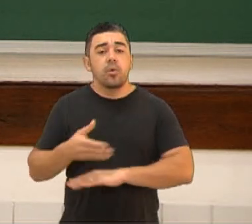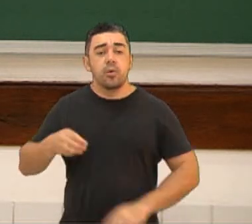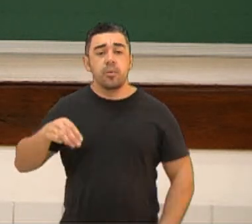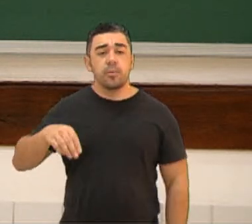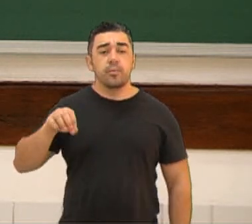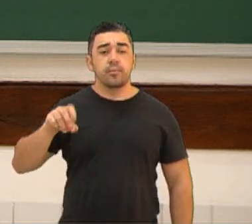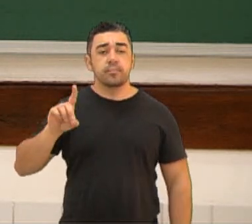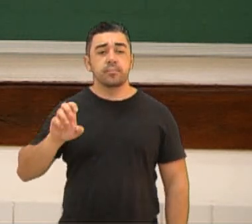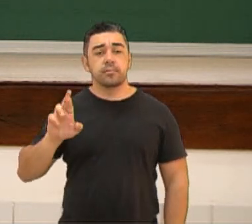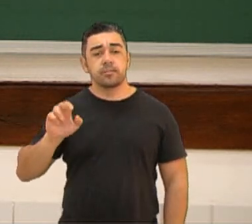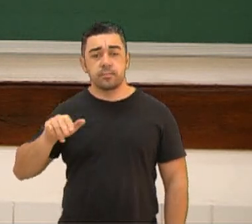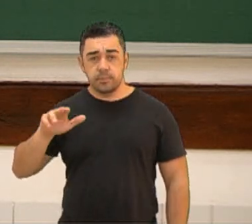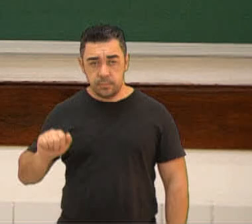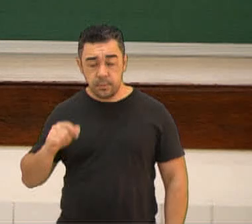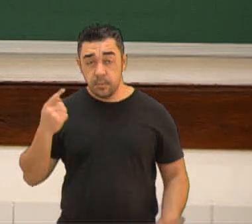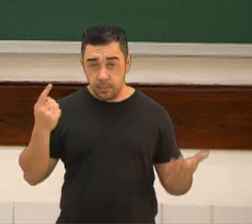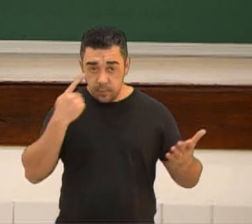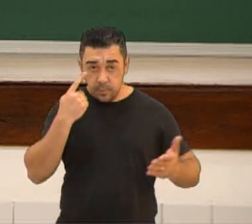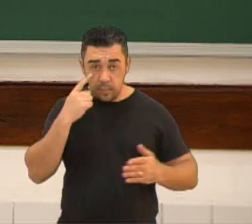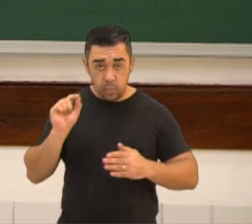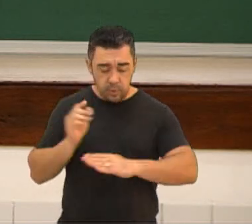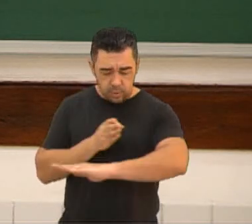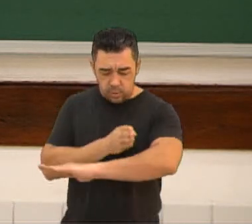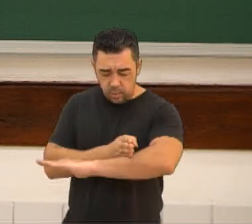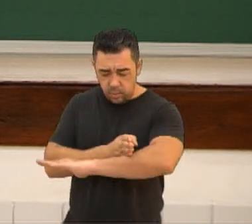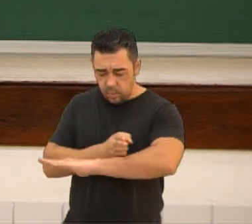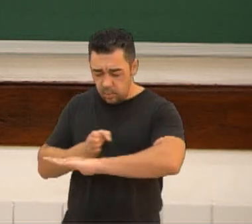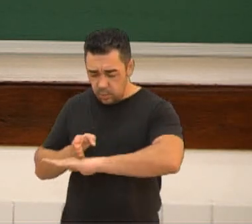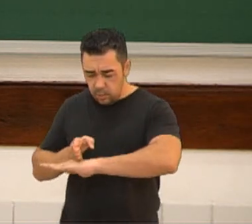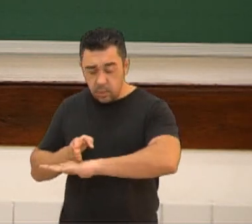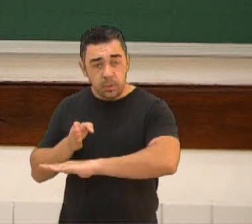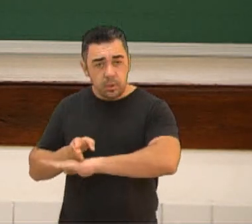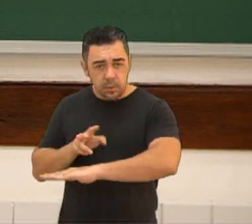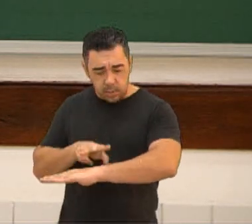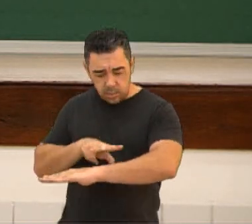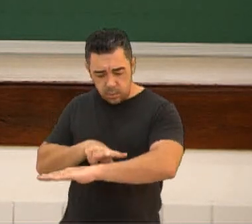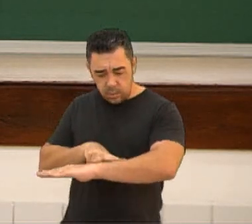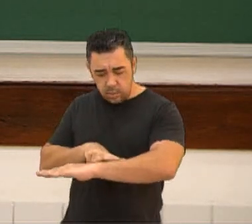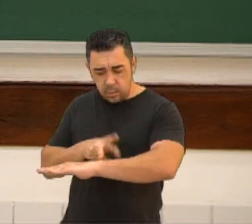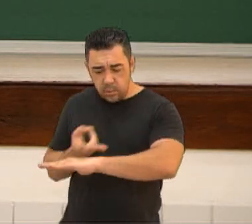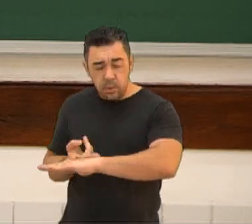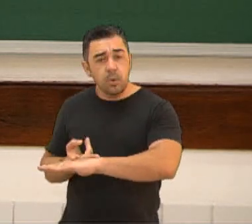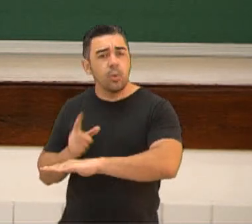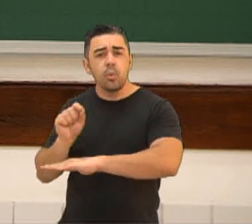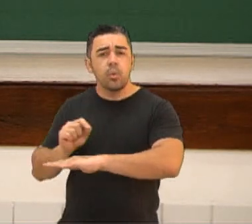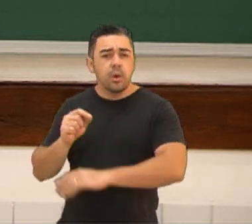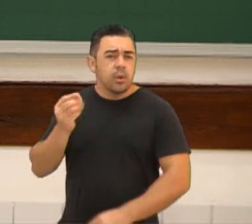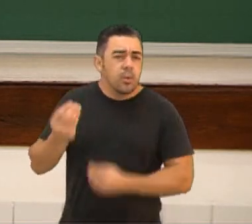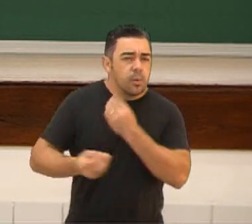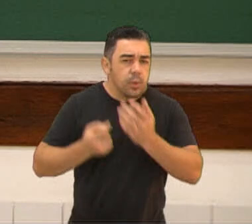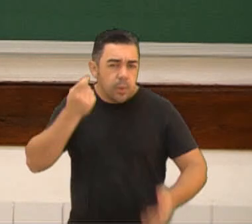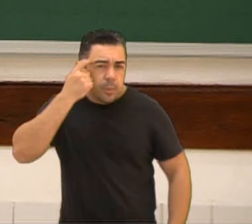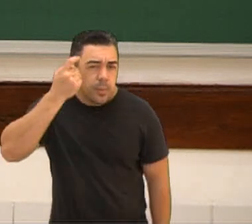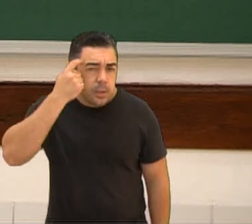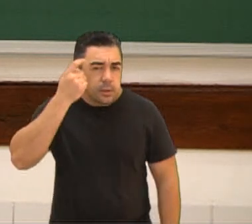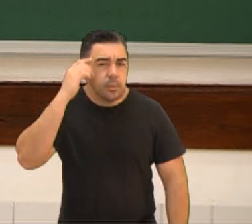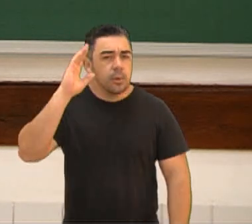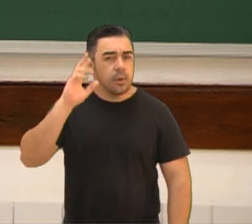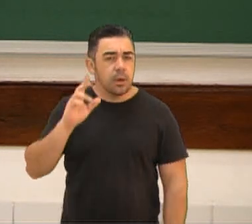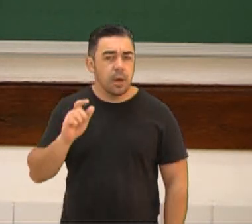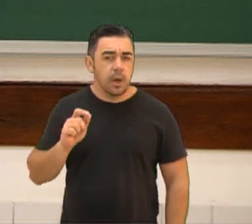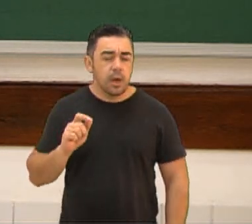vendo que nesse momento, entre a Idade Média e a Idade Moderna, nós vamos ter uma mentalidade medieval, às vezes